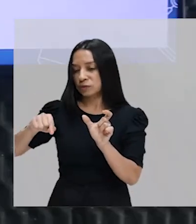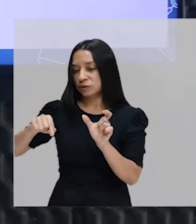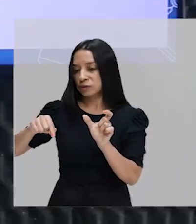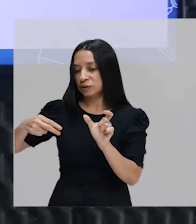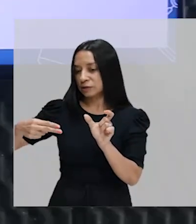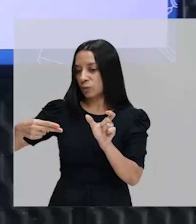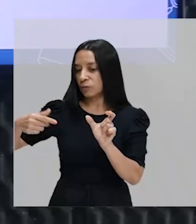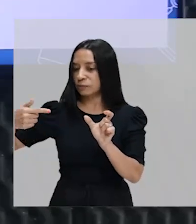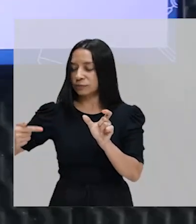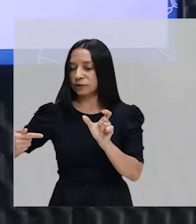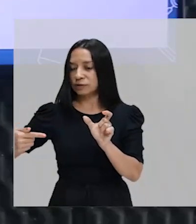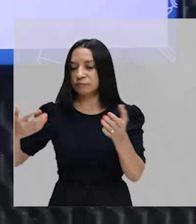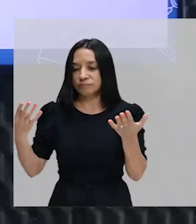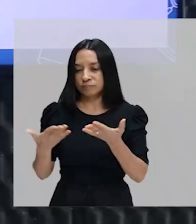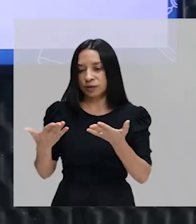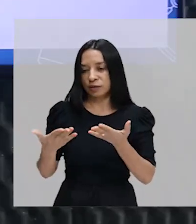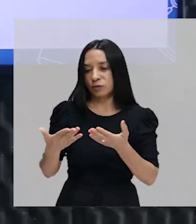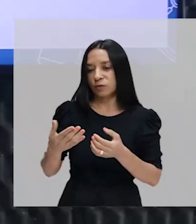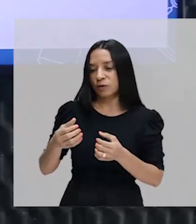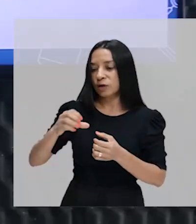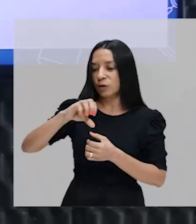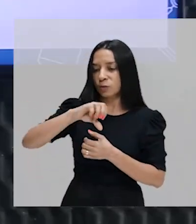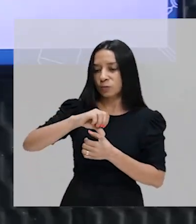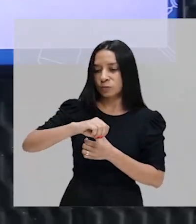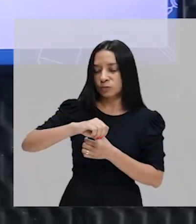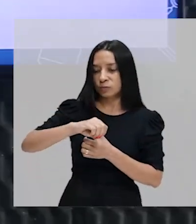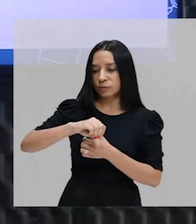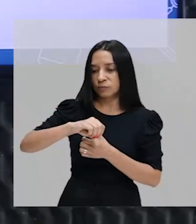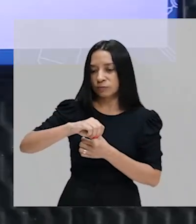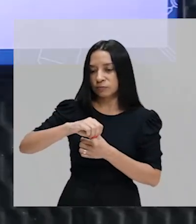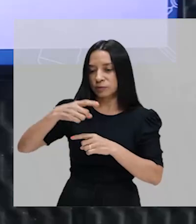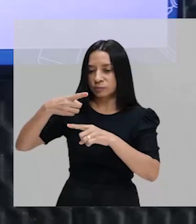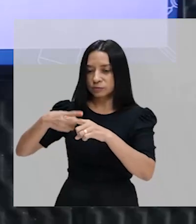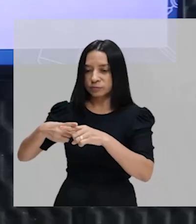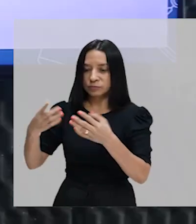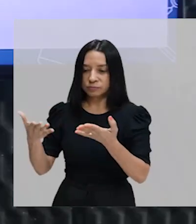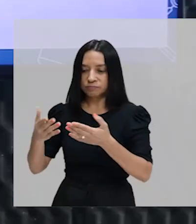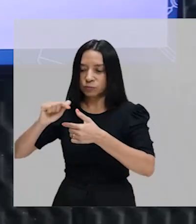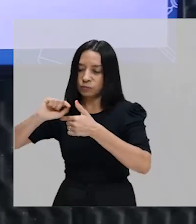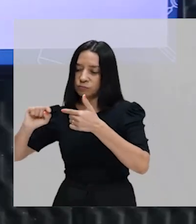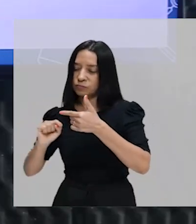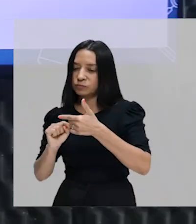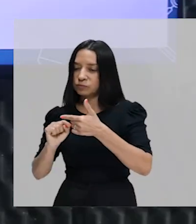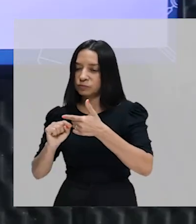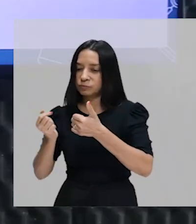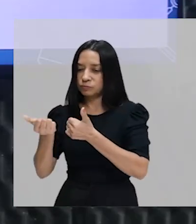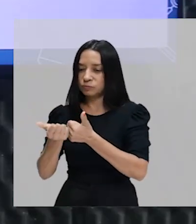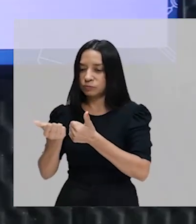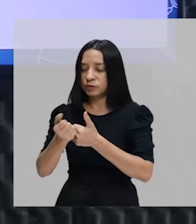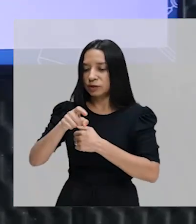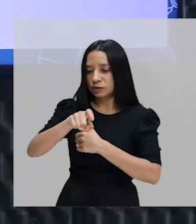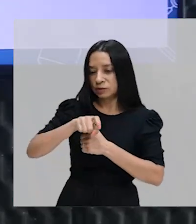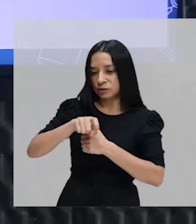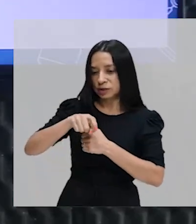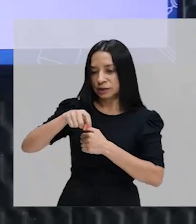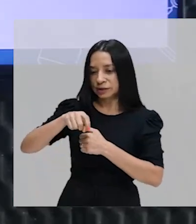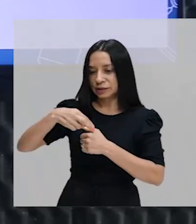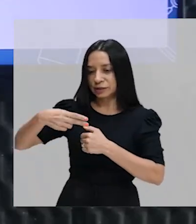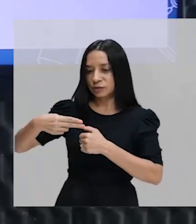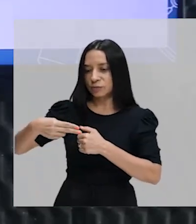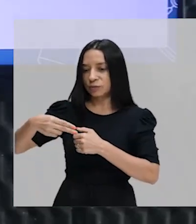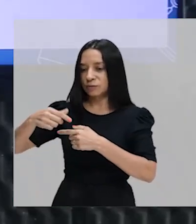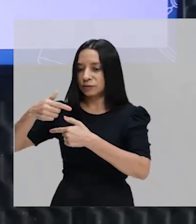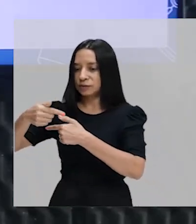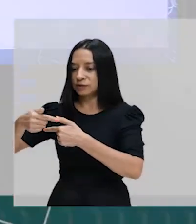7. Agora, né, o 9 está multiplicando, vai passar dividindo, ou seja, o x, a fração geratriz,